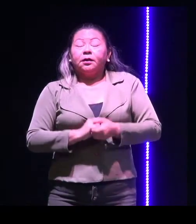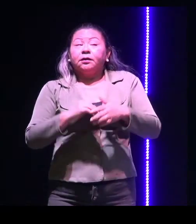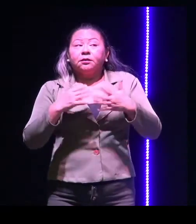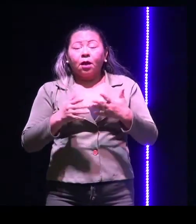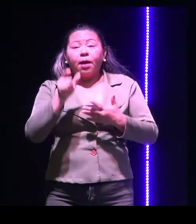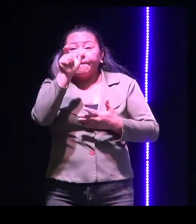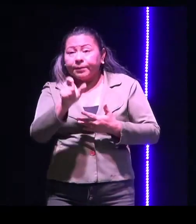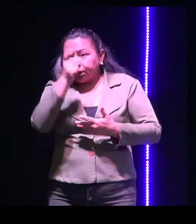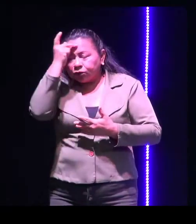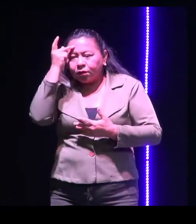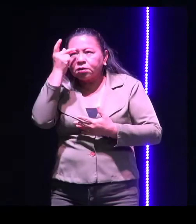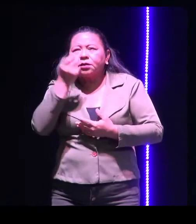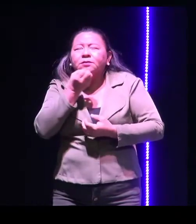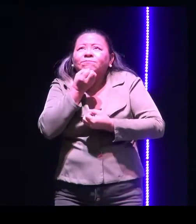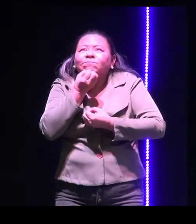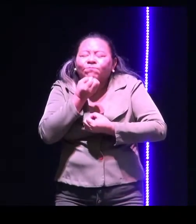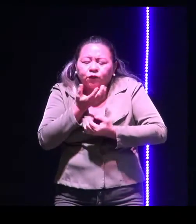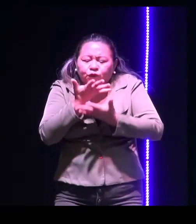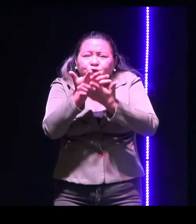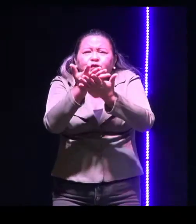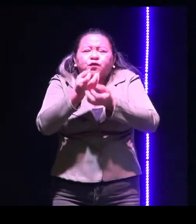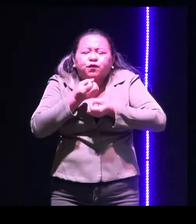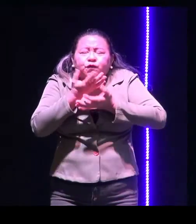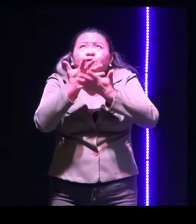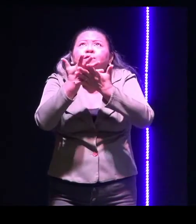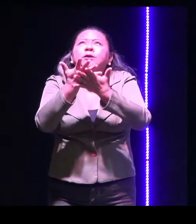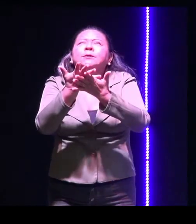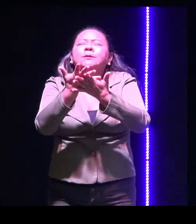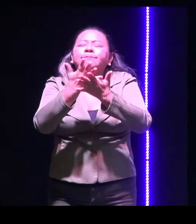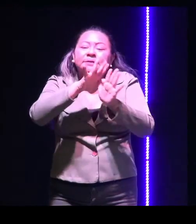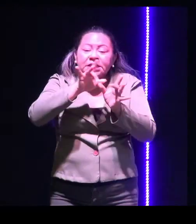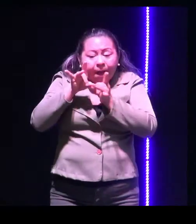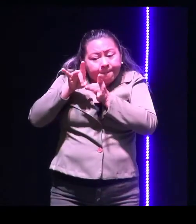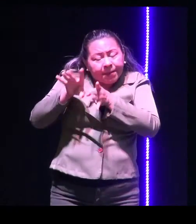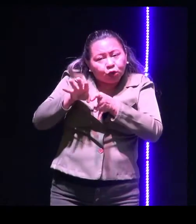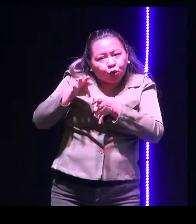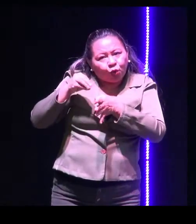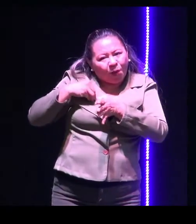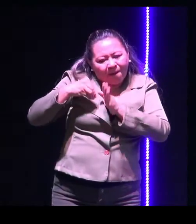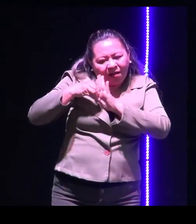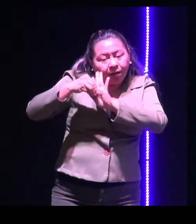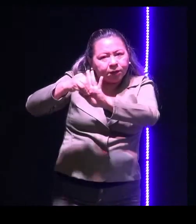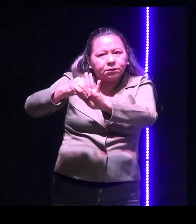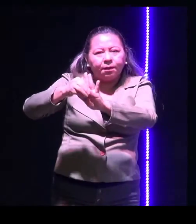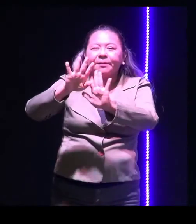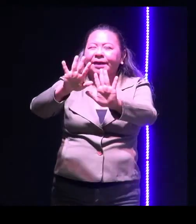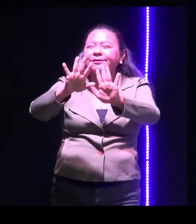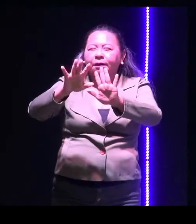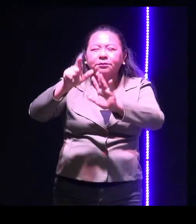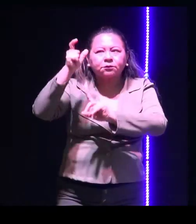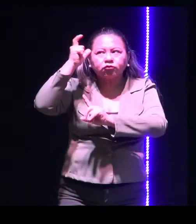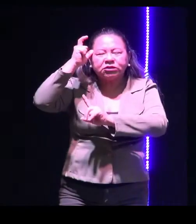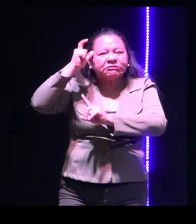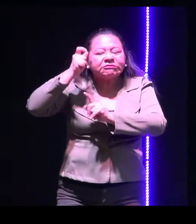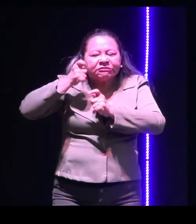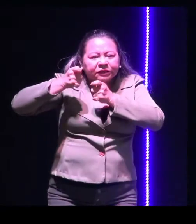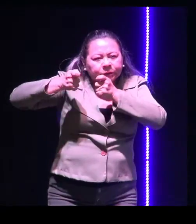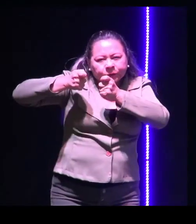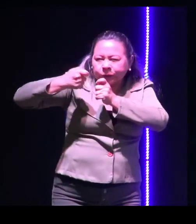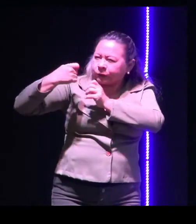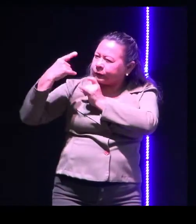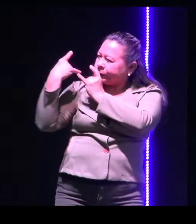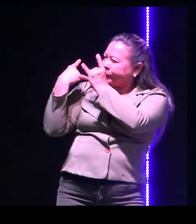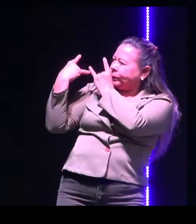Aquele que confessa e deixa alcançará misericórdia. Mas o diabo faz de tudo para quando pecarmos